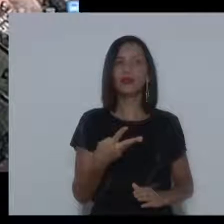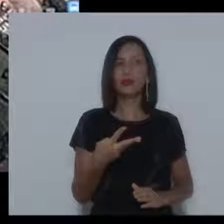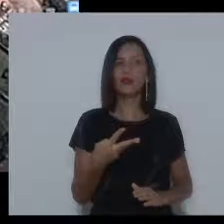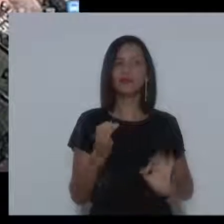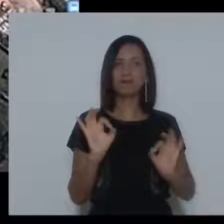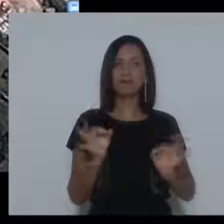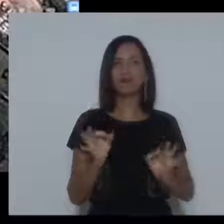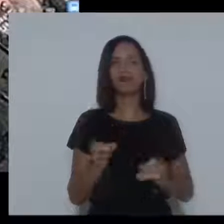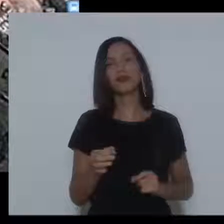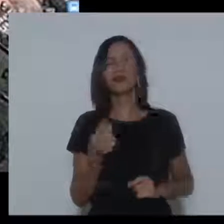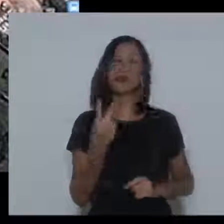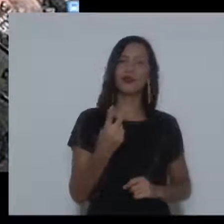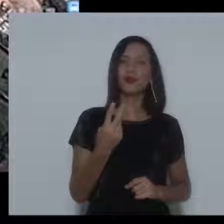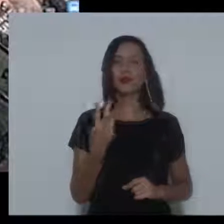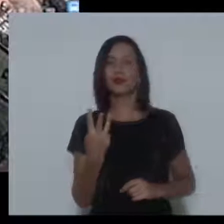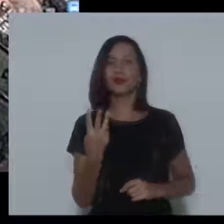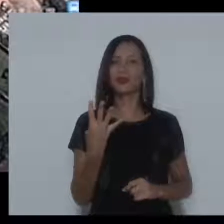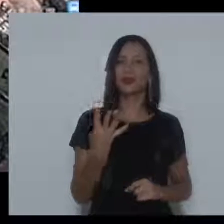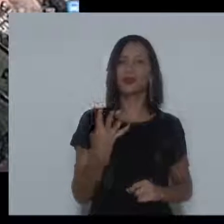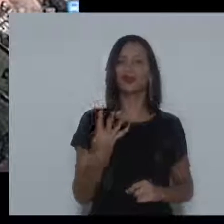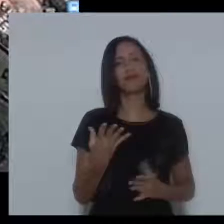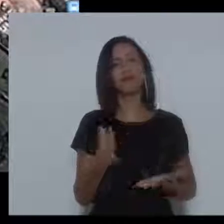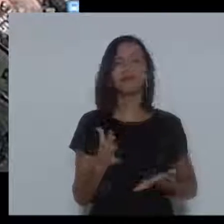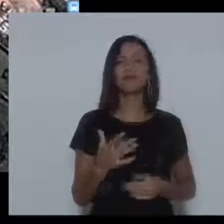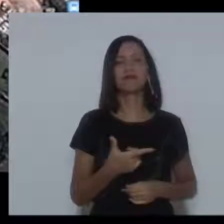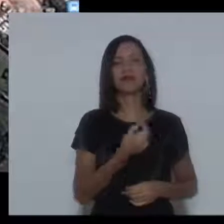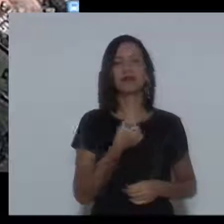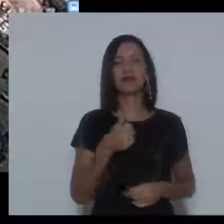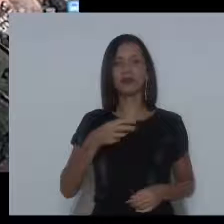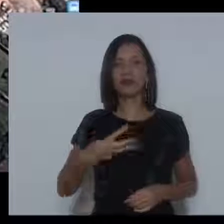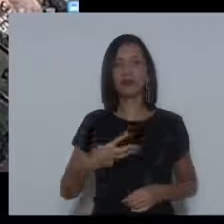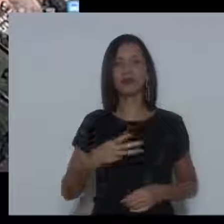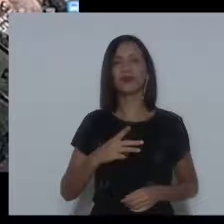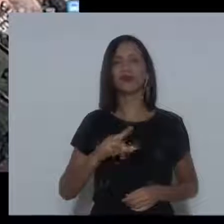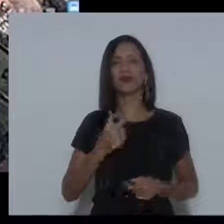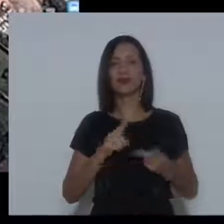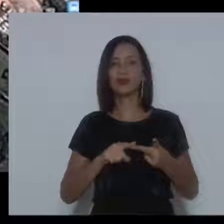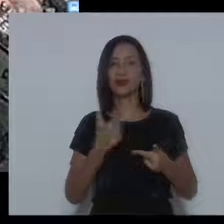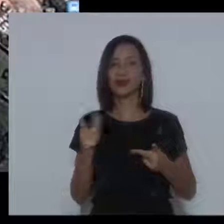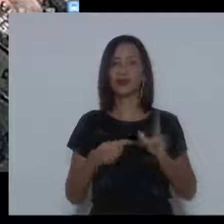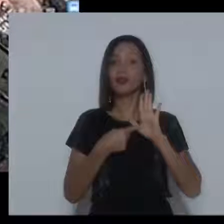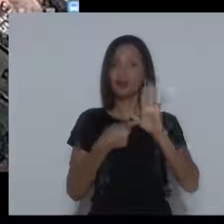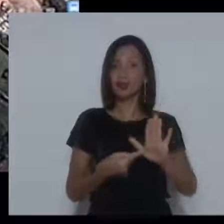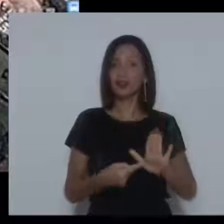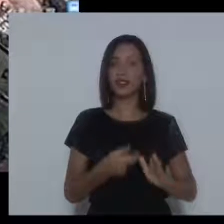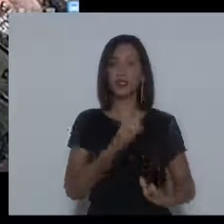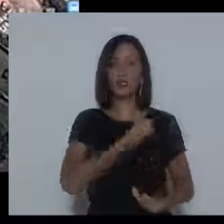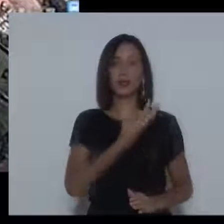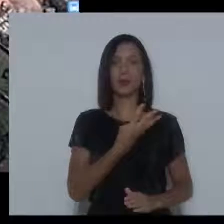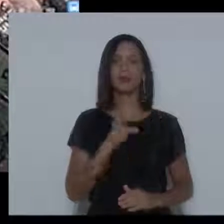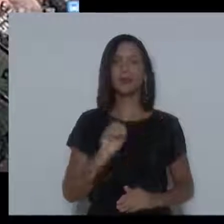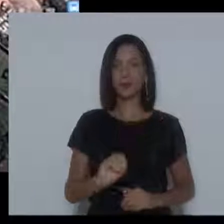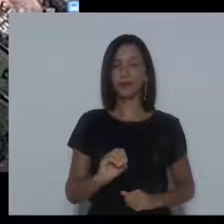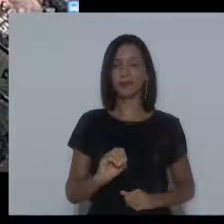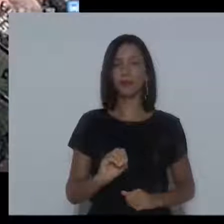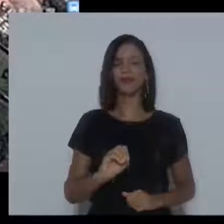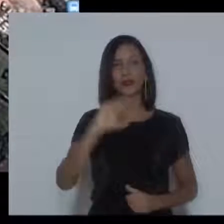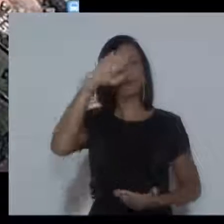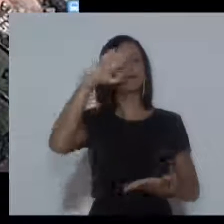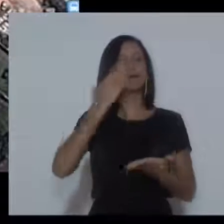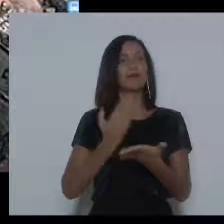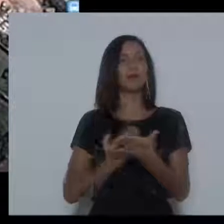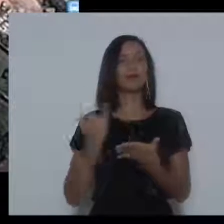engano, 234 de 2013, e tem outra indicação que eu fiz de número 40 de 2013. Então, acho que é